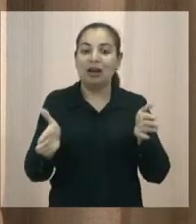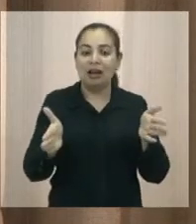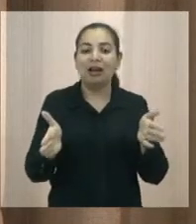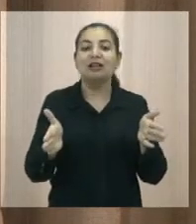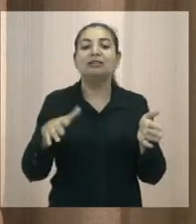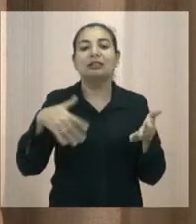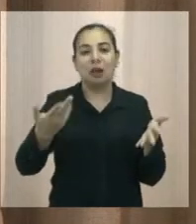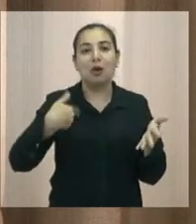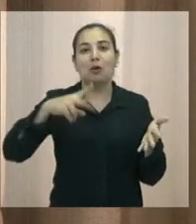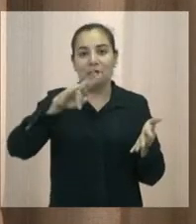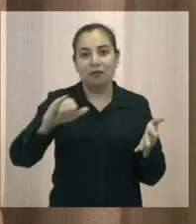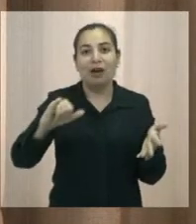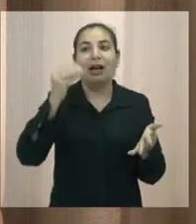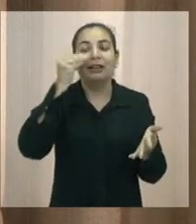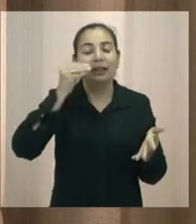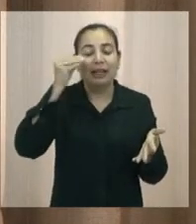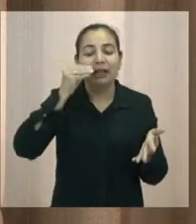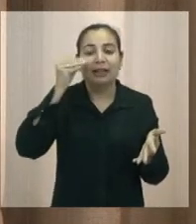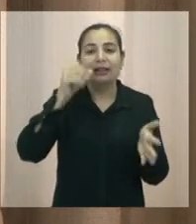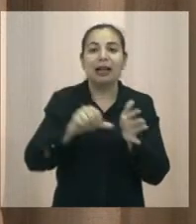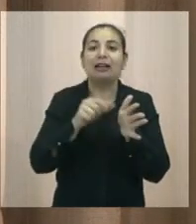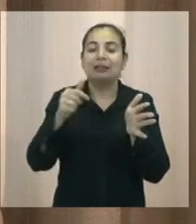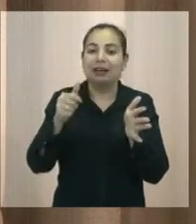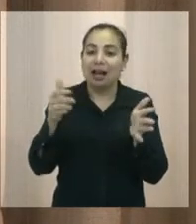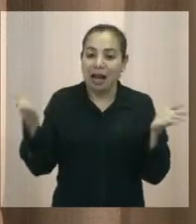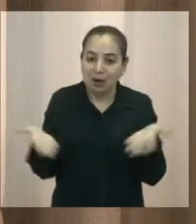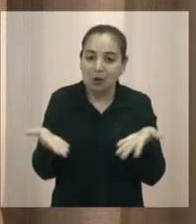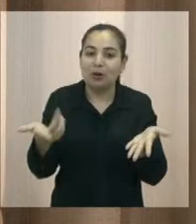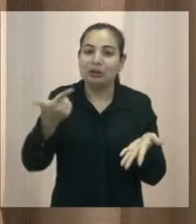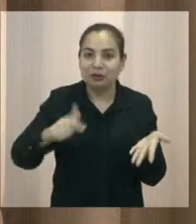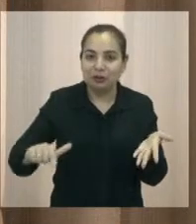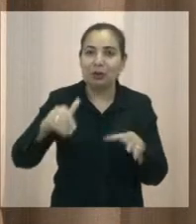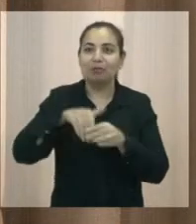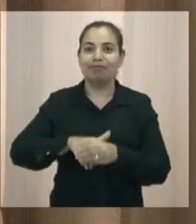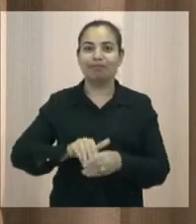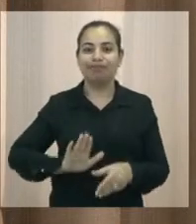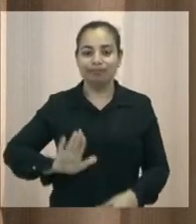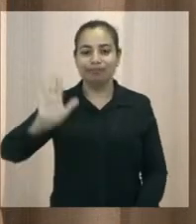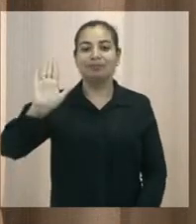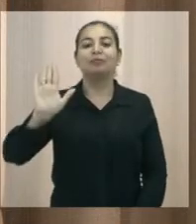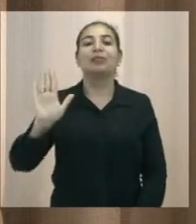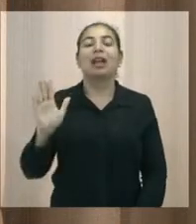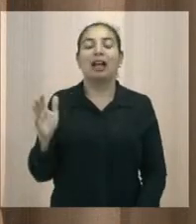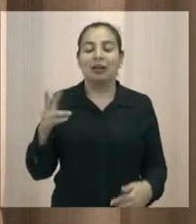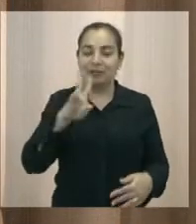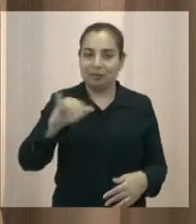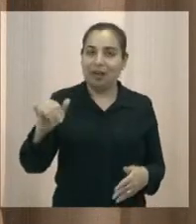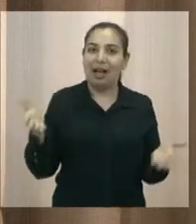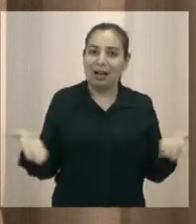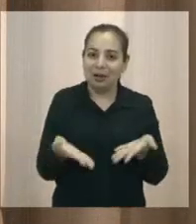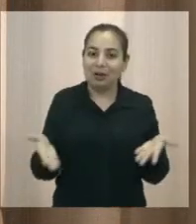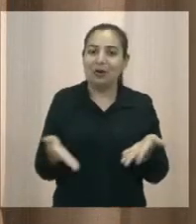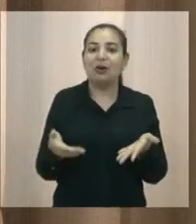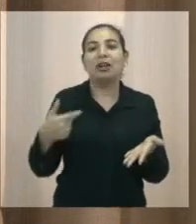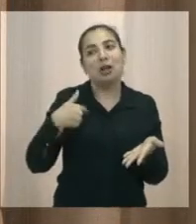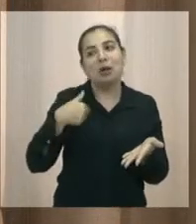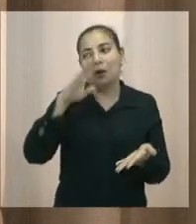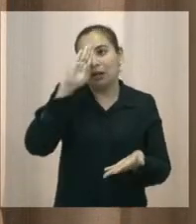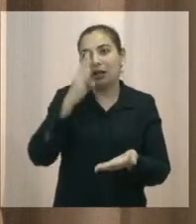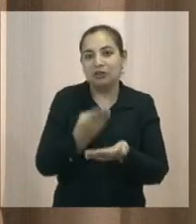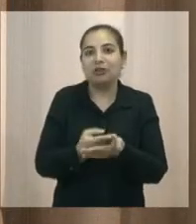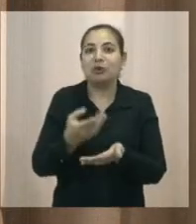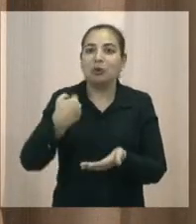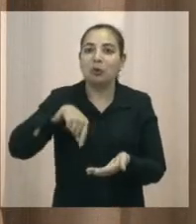a reeleição agora pela primeira vez, mas eu estou bem confiante, acho que a gente tem feito um mandato muito atuante, né, nós somos